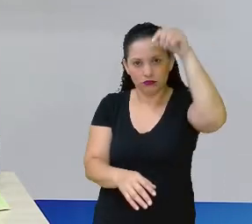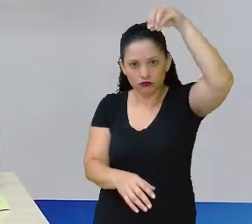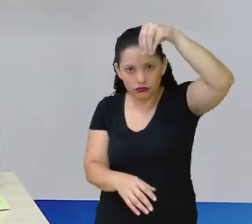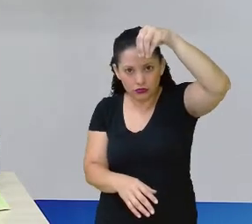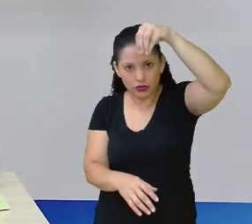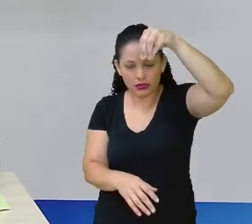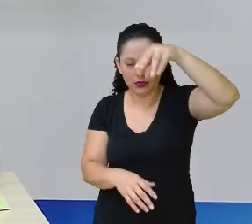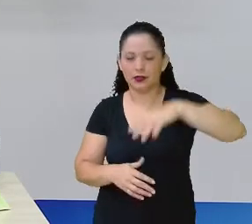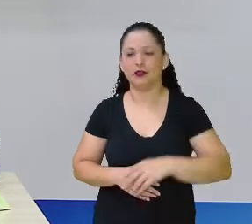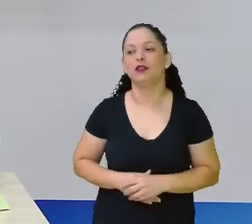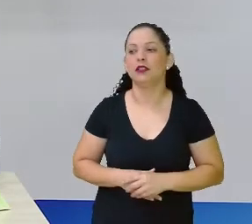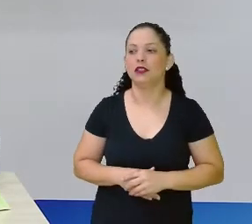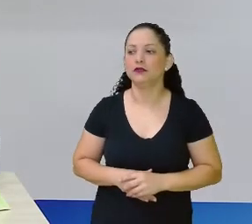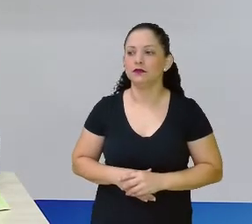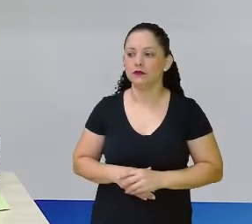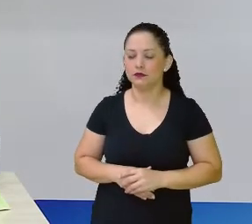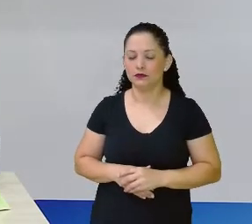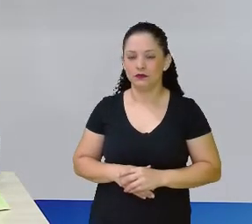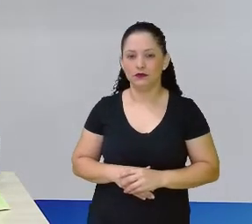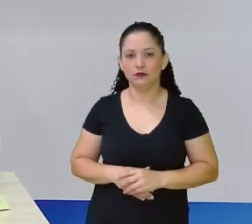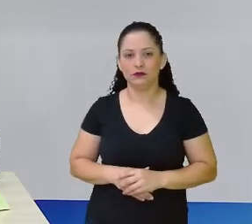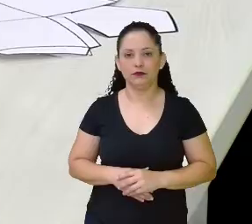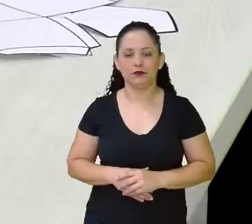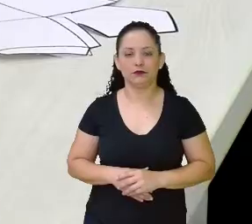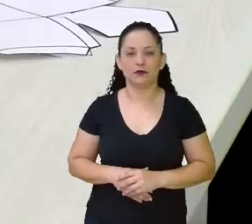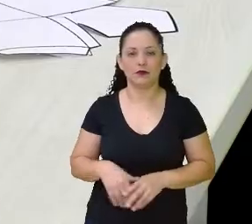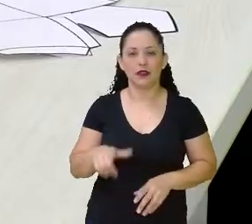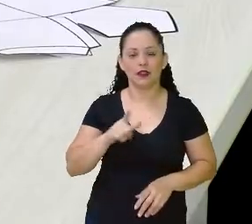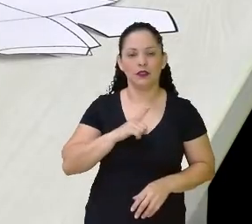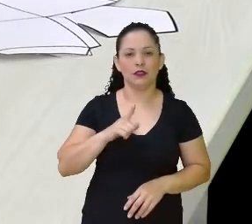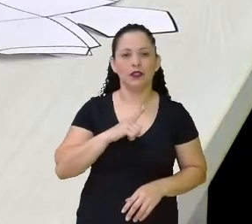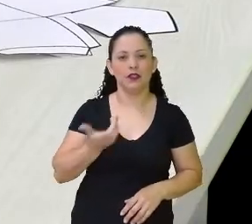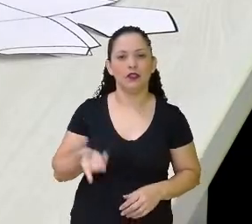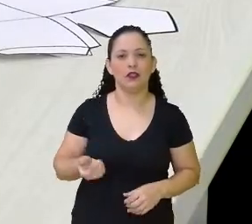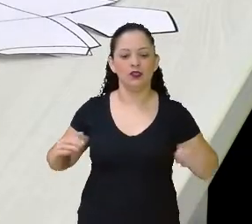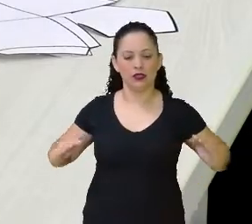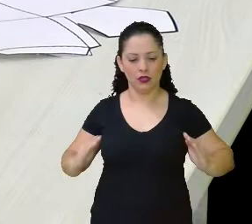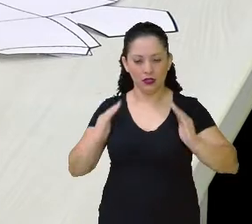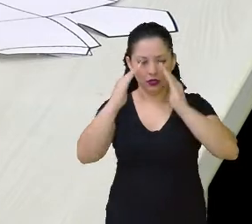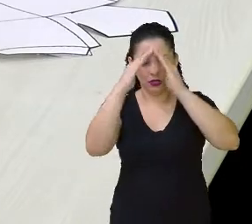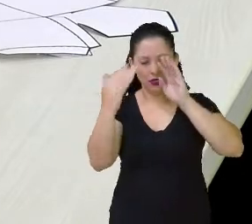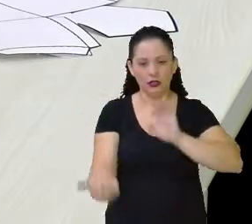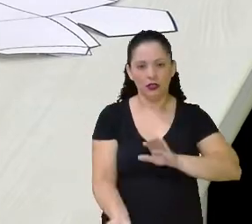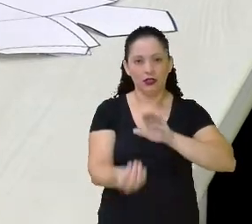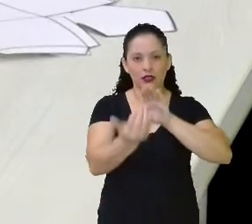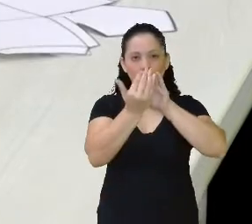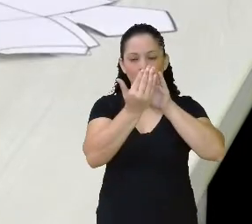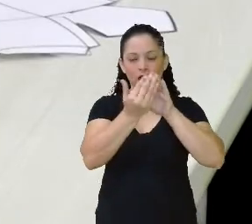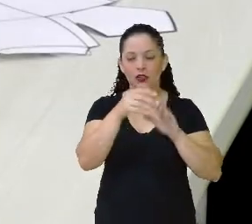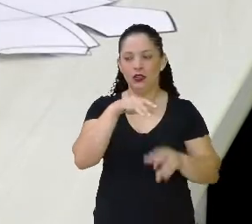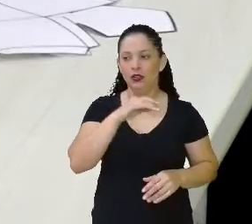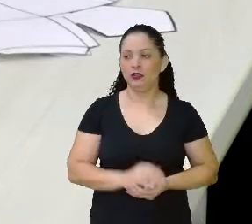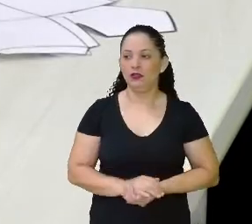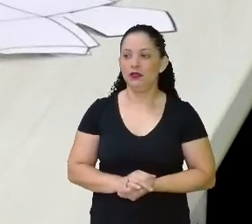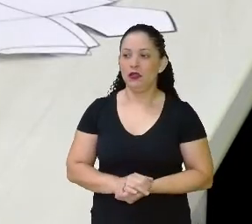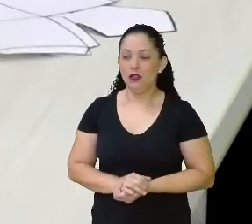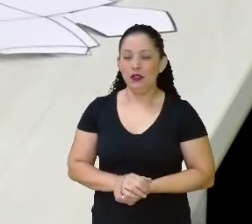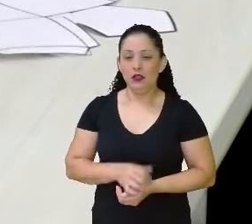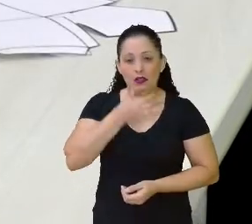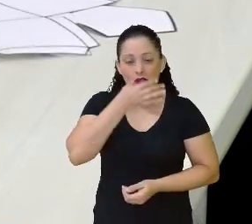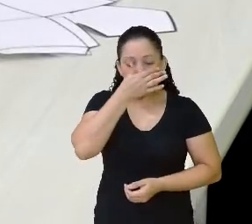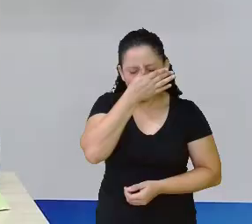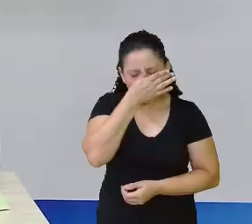nossos representantes aqui das pirâmides, nossos objetos aqui. Lógico que eu fiz